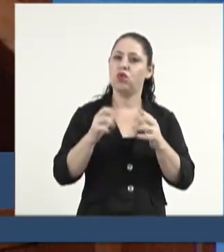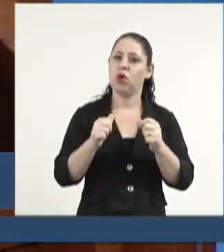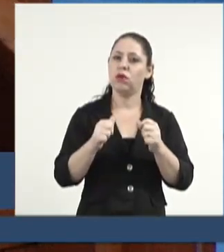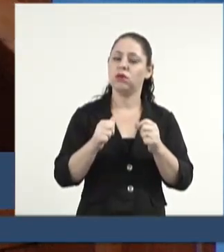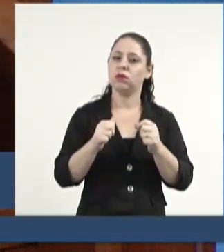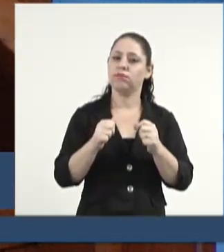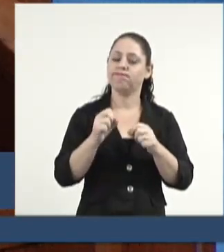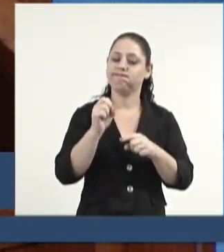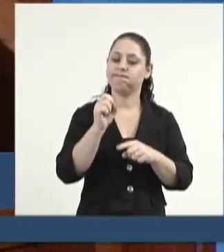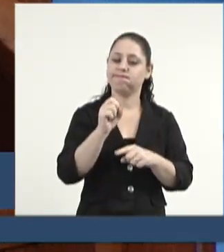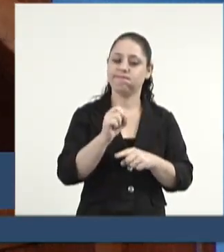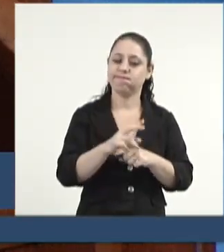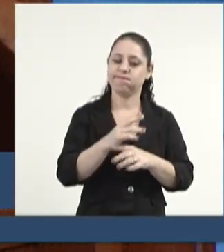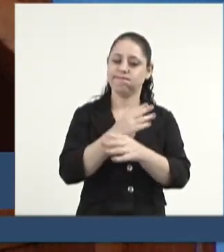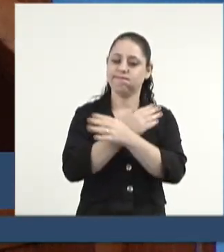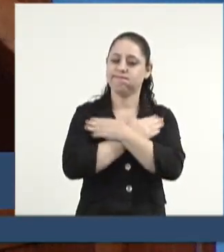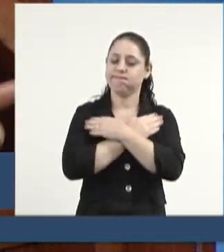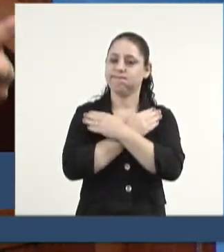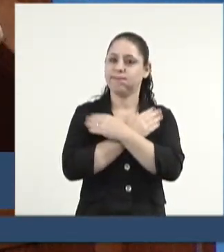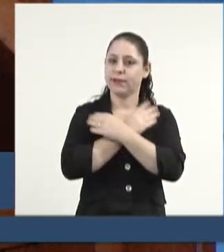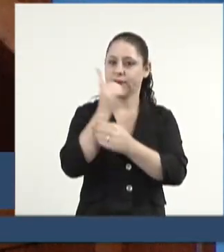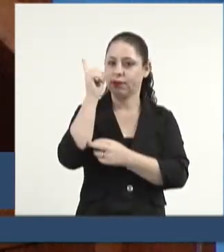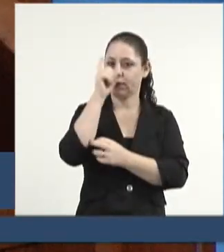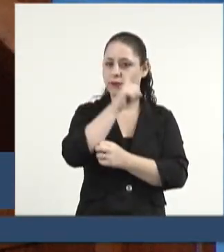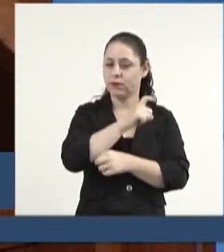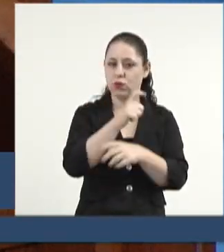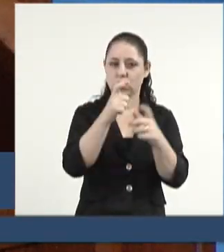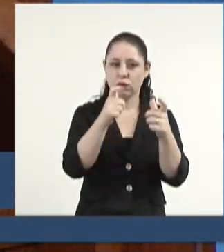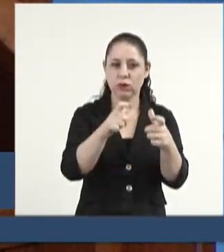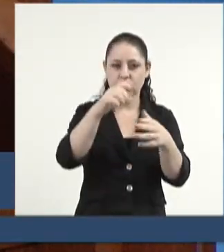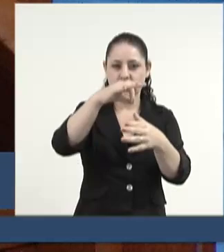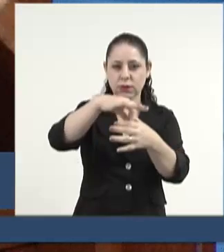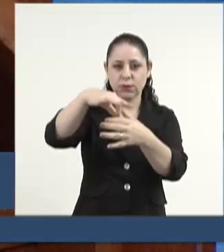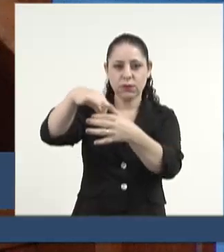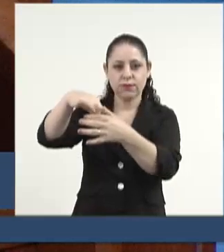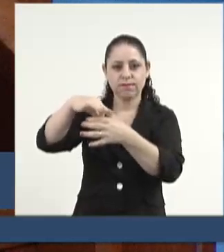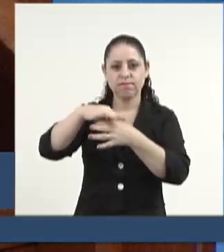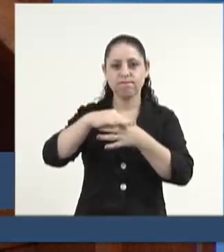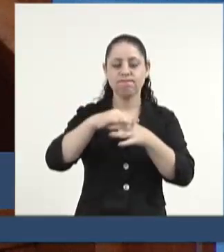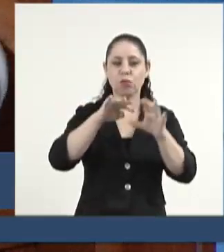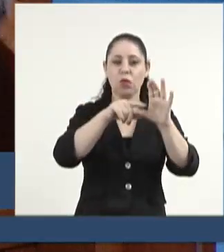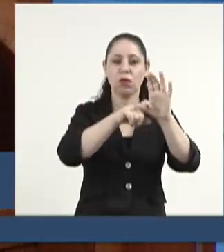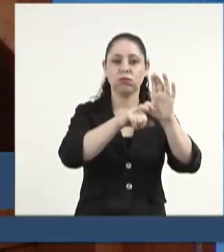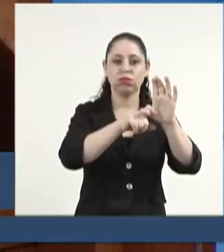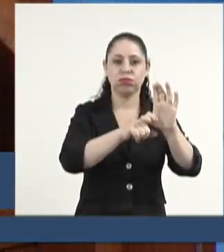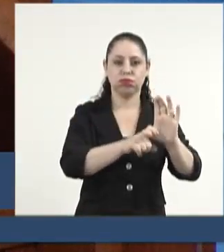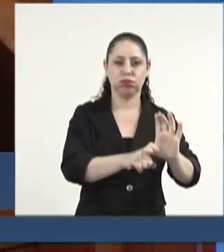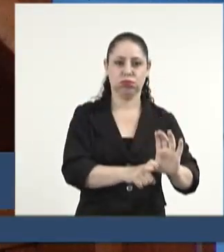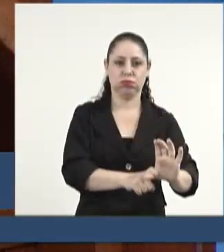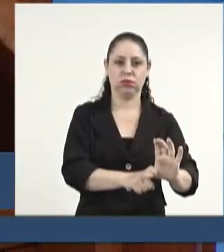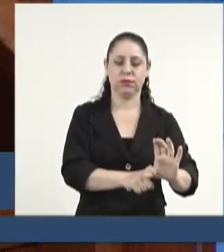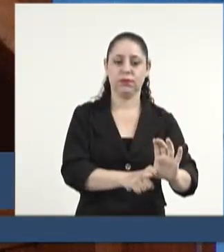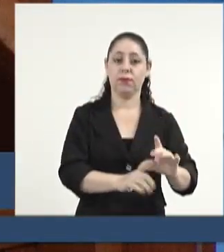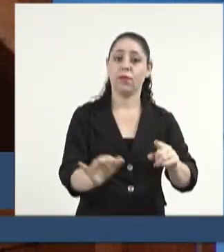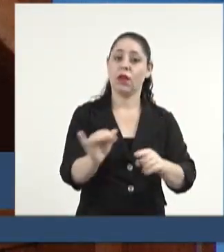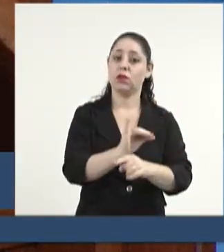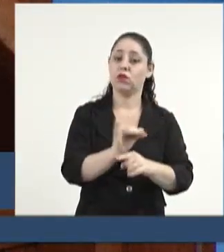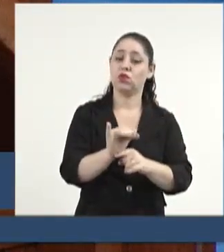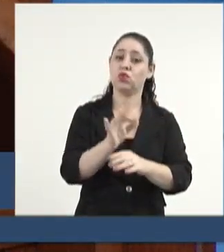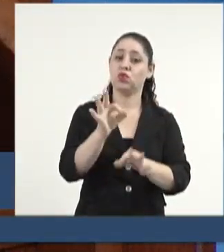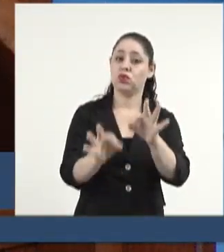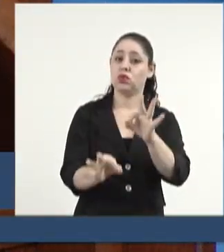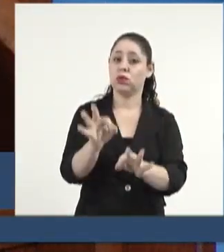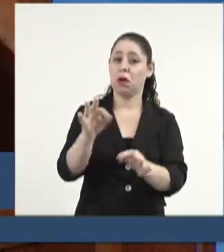do desemprego, com a situação difícil, com redução de área de plantio, com endividamento, com ações de recuperações